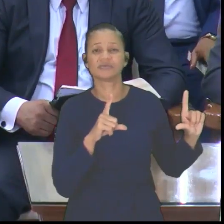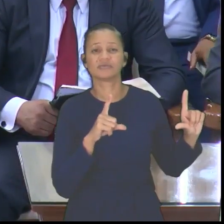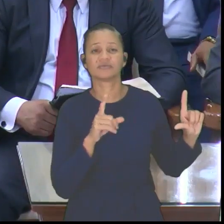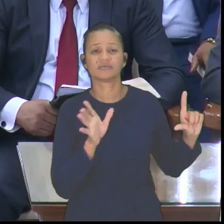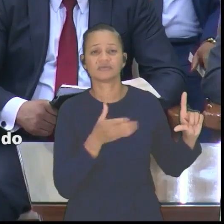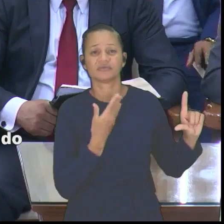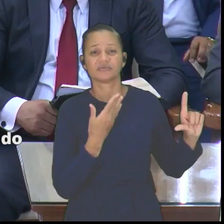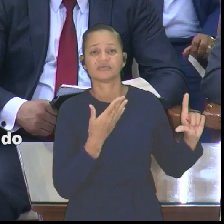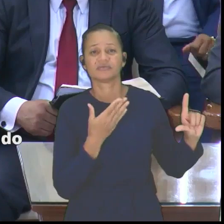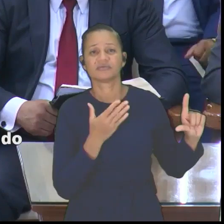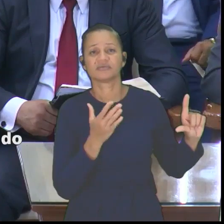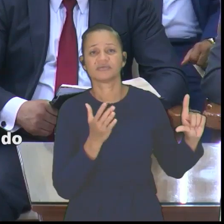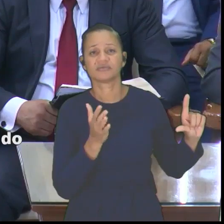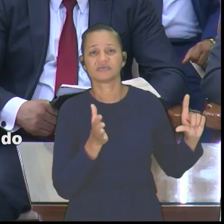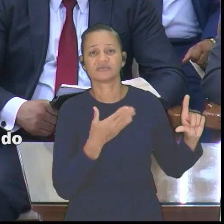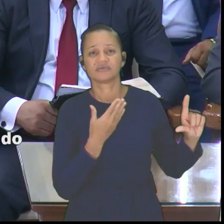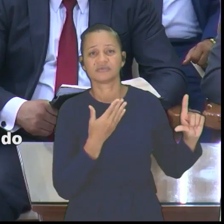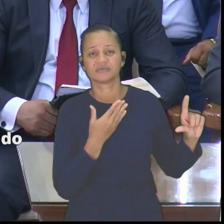passa o